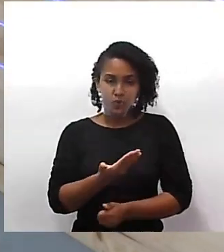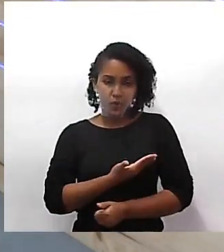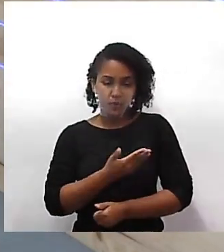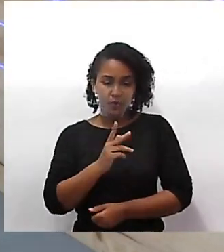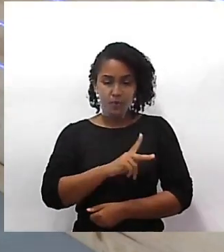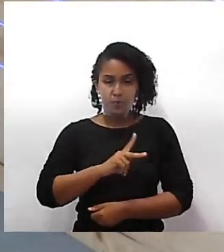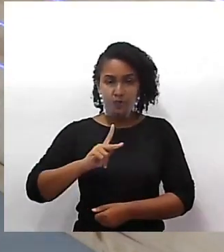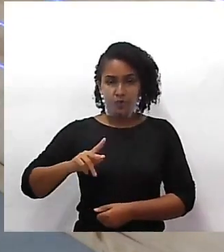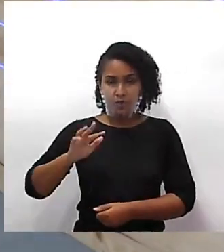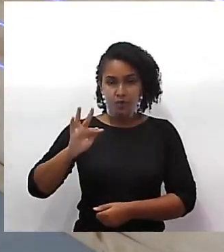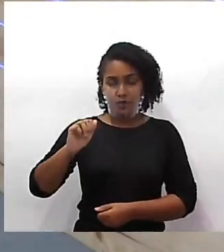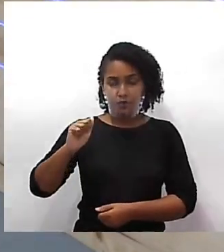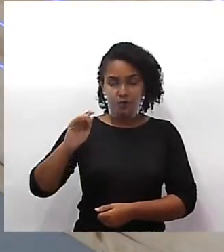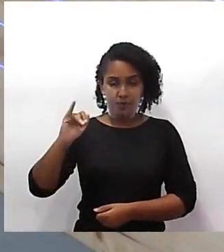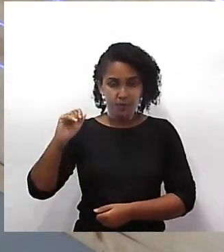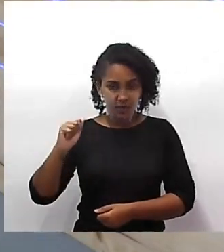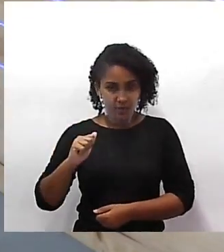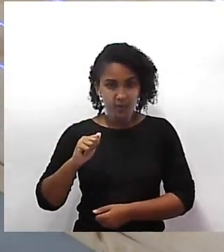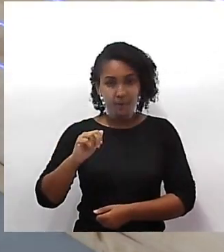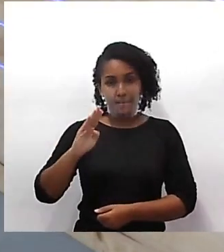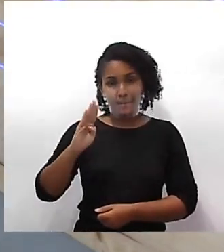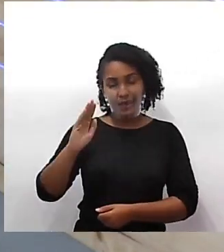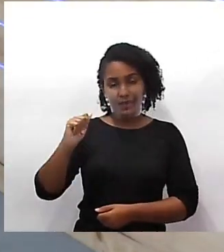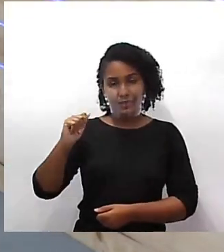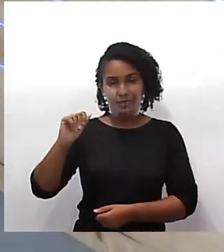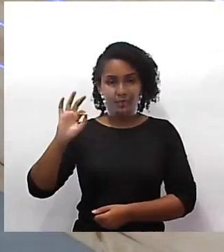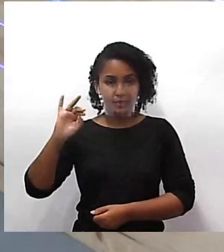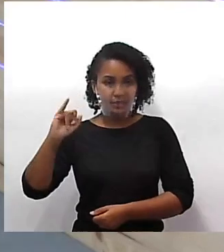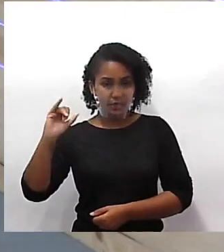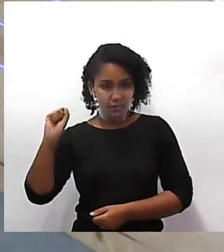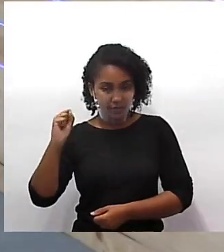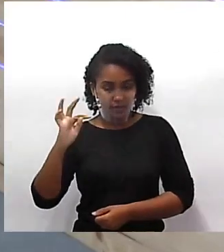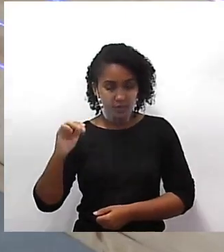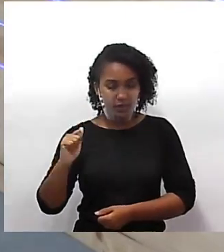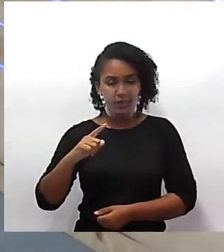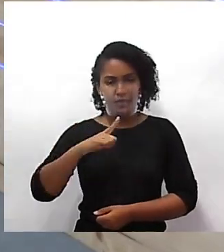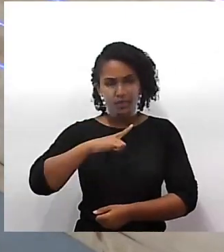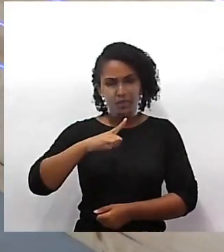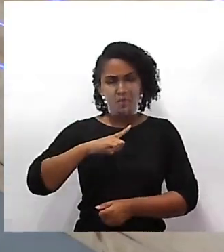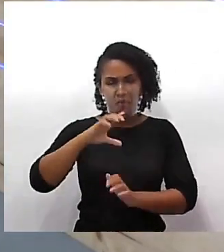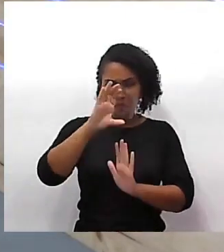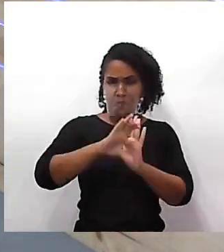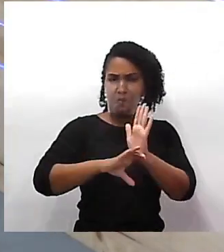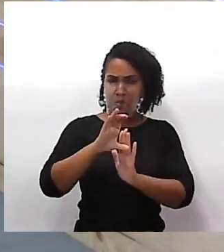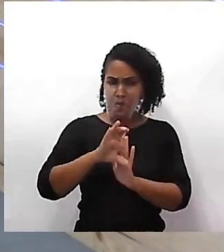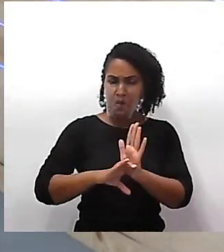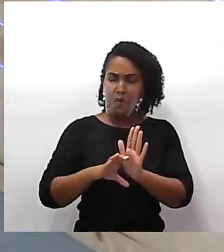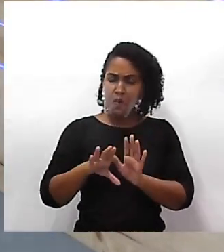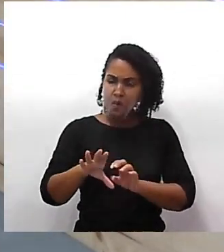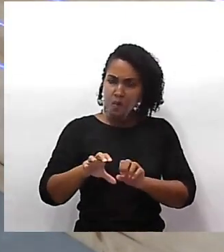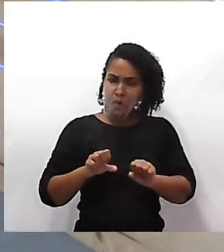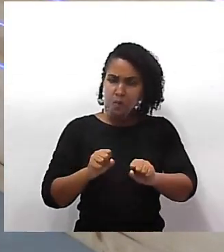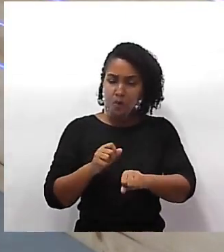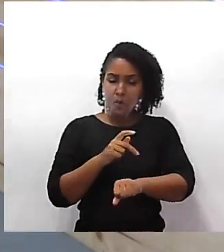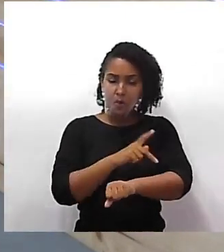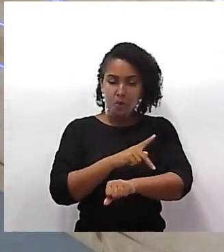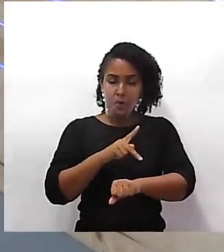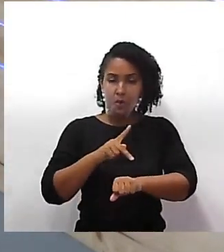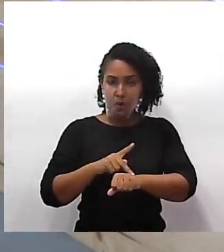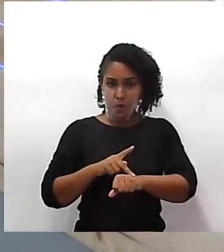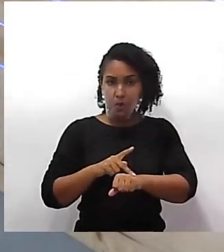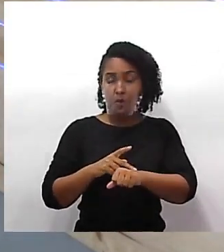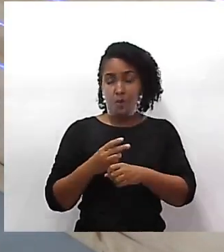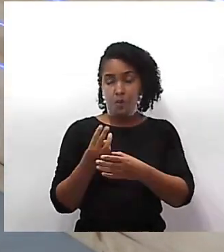professora Fabiana, né, Batista, que possui um currículo, uma formação em pedagogia pela